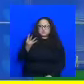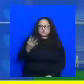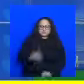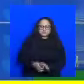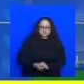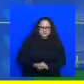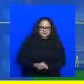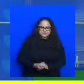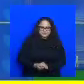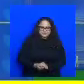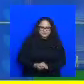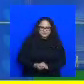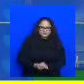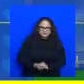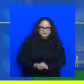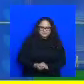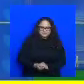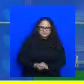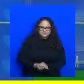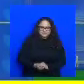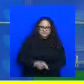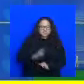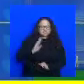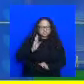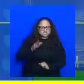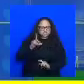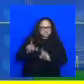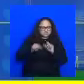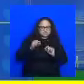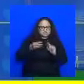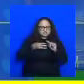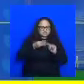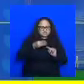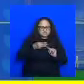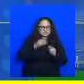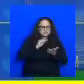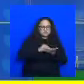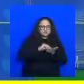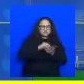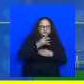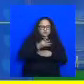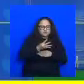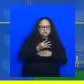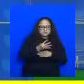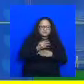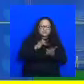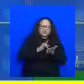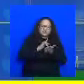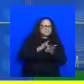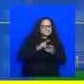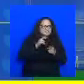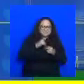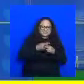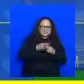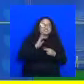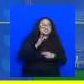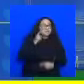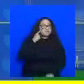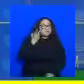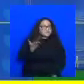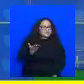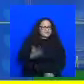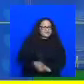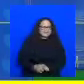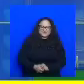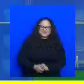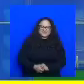Marrom 44. Foram sorteados 3 números, faltam 4. Loterias Caixa, já pensou? Bola